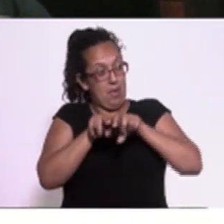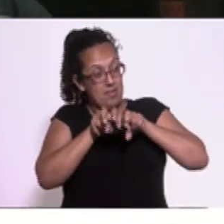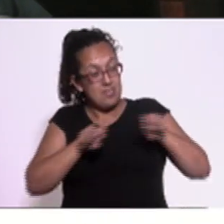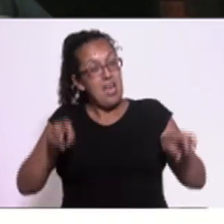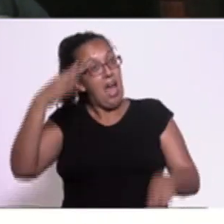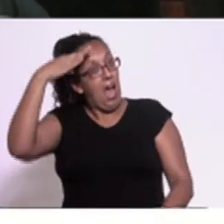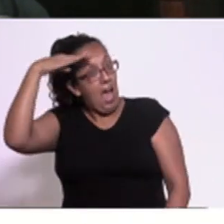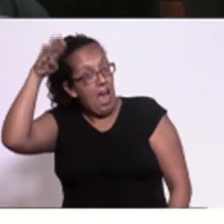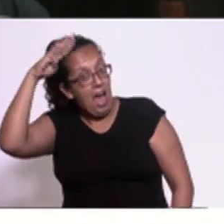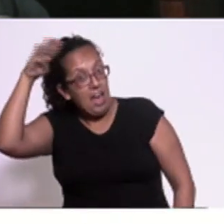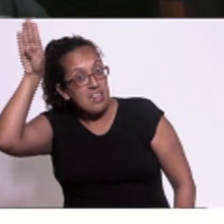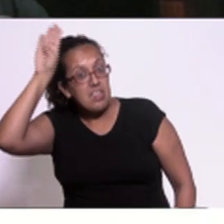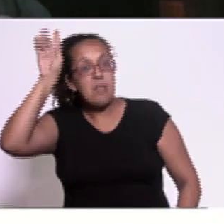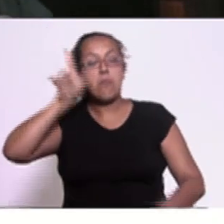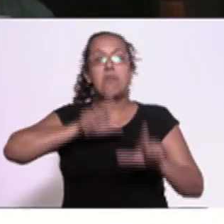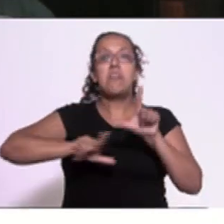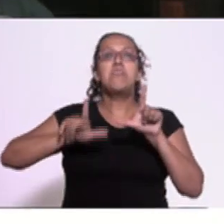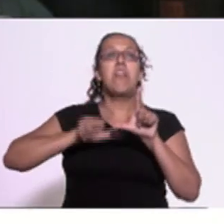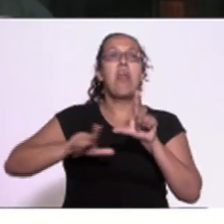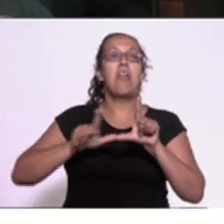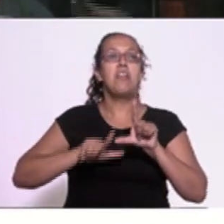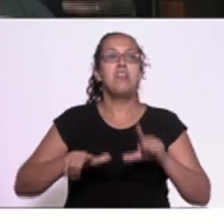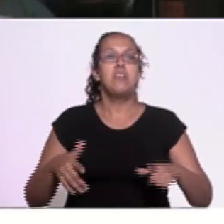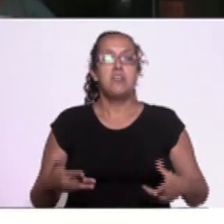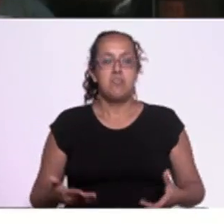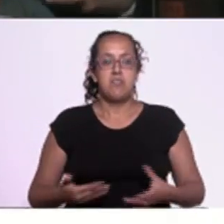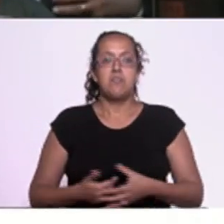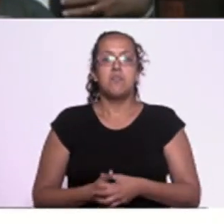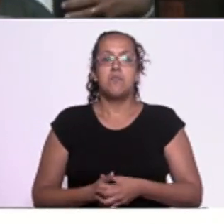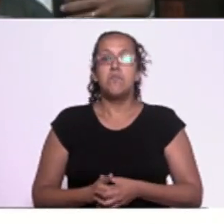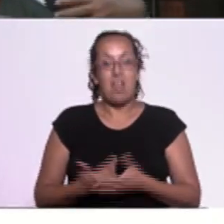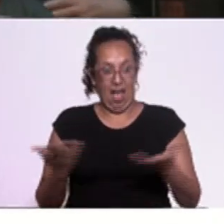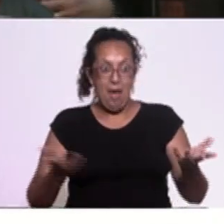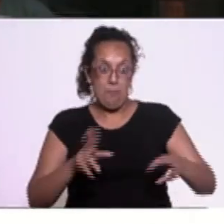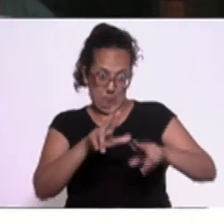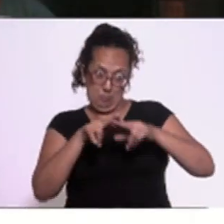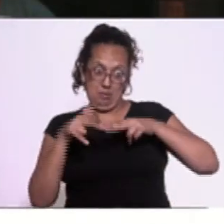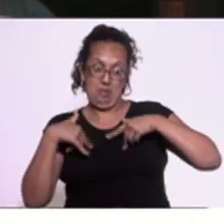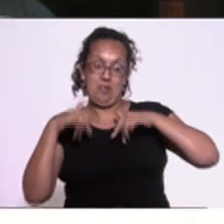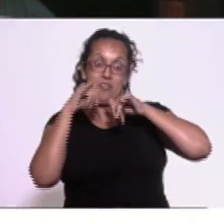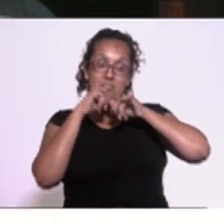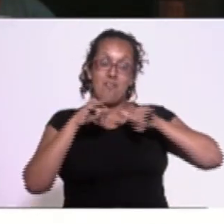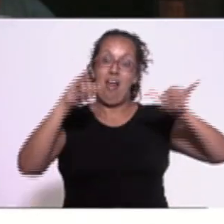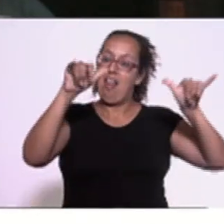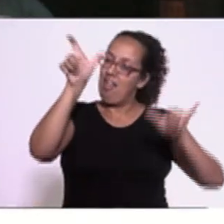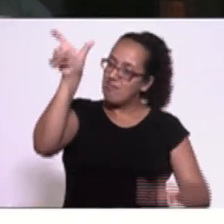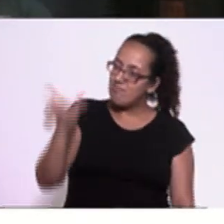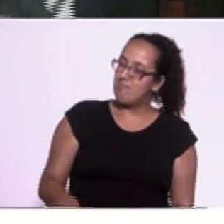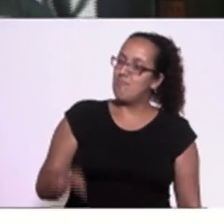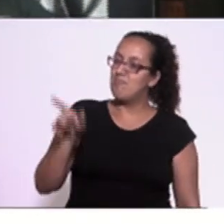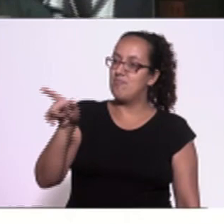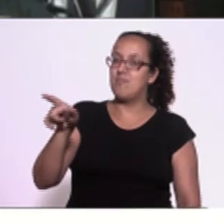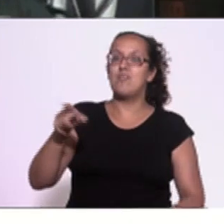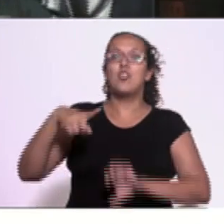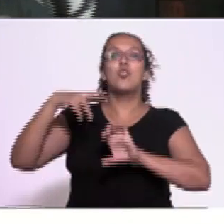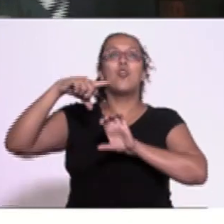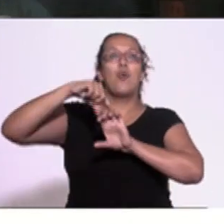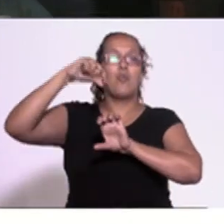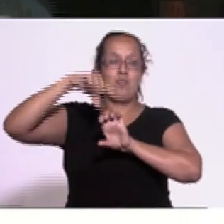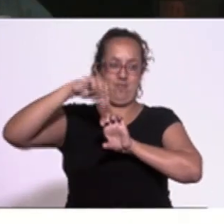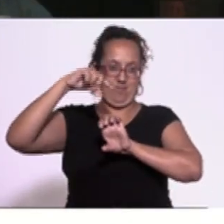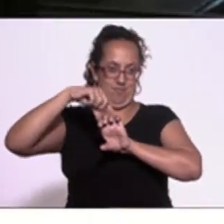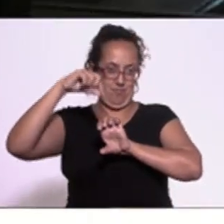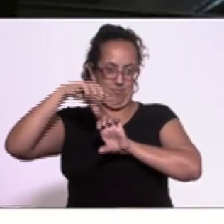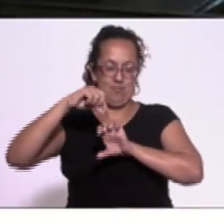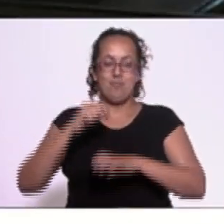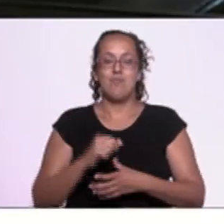Academia Brasileira de Letras. Vamos registrar aí o trabalho do nosso Douglas Libório.